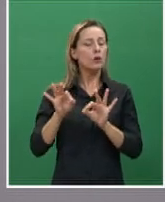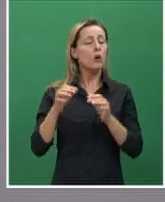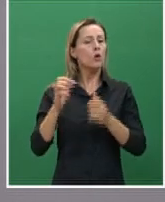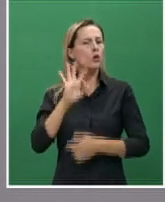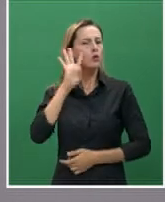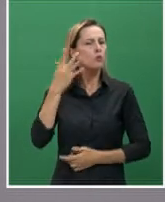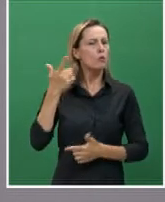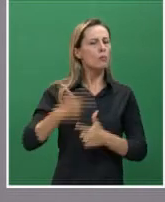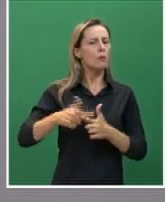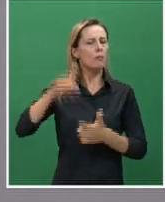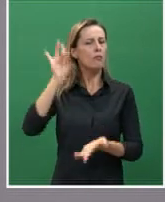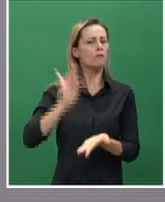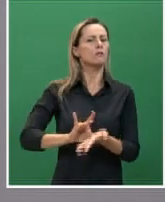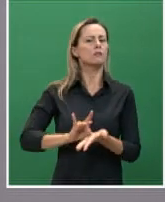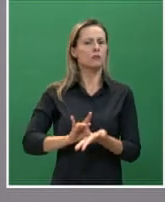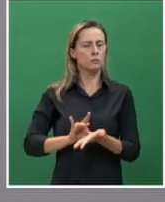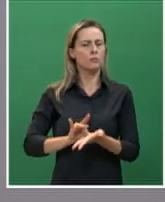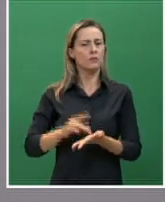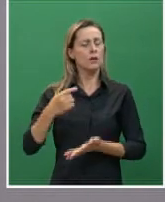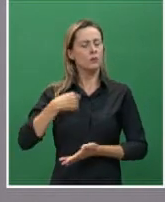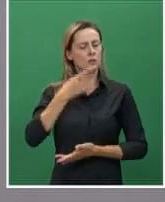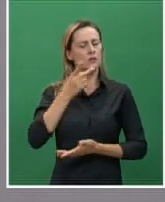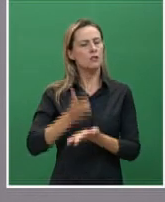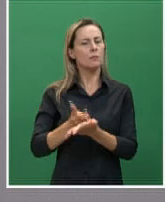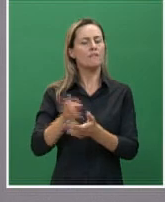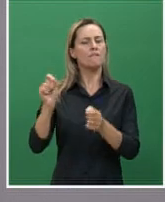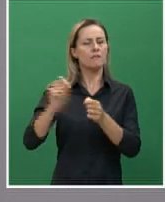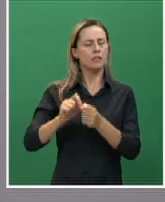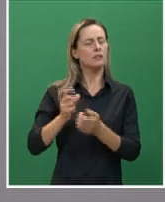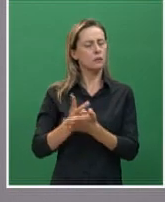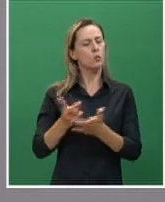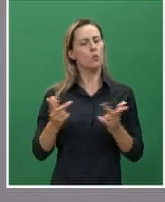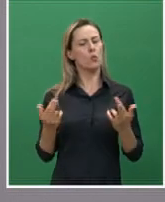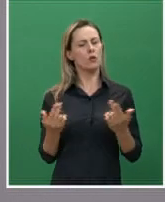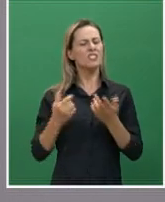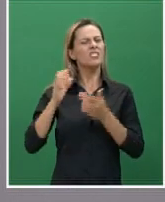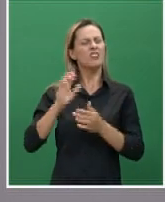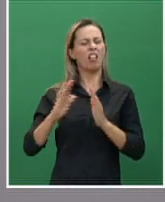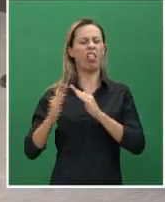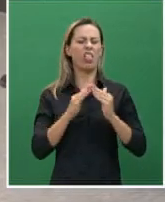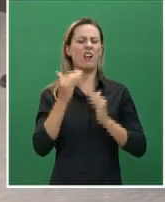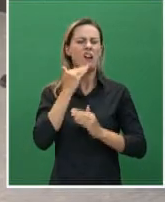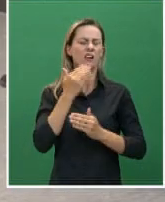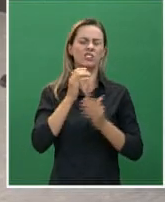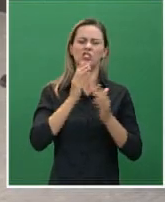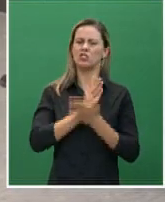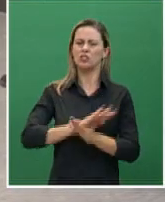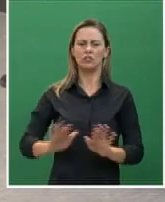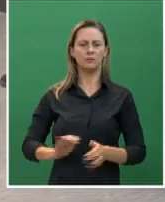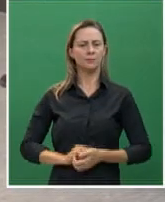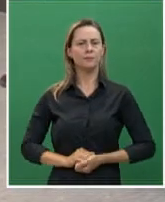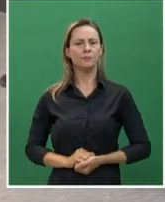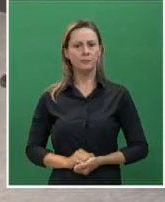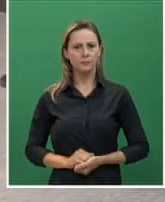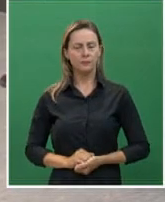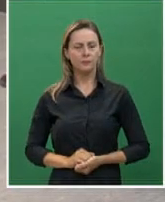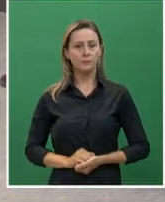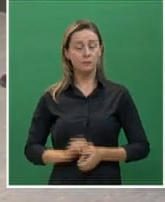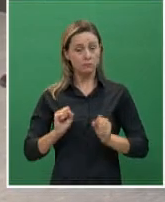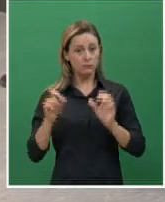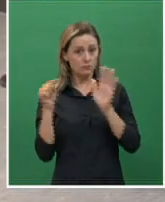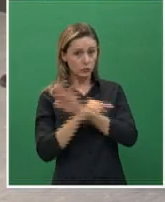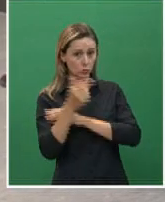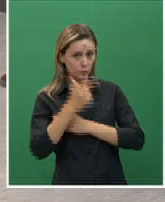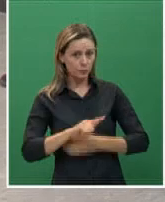realmente é um problema e é isso que eu sempre fiz e vou continuar fazendo chega de puxadinho na cidade candidato mais uma vez de fazer a